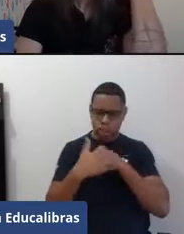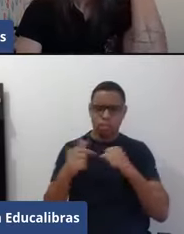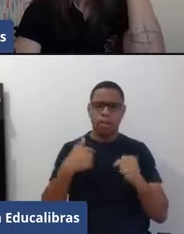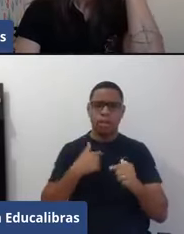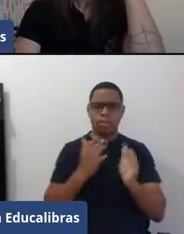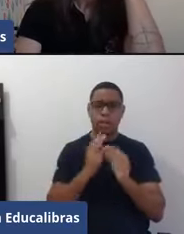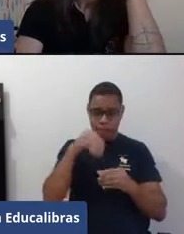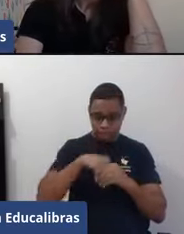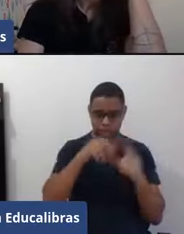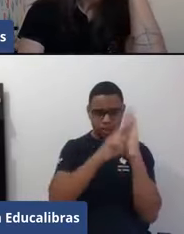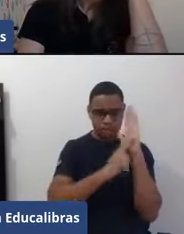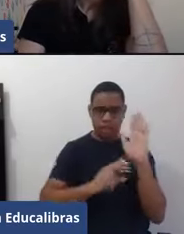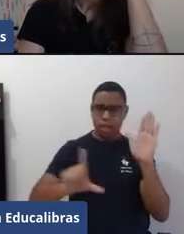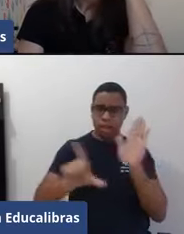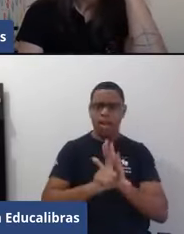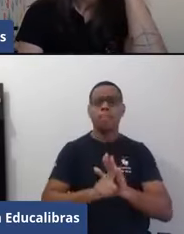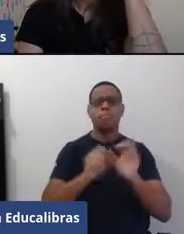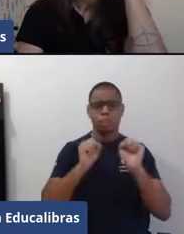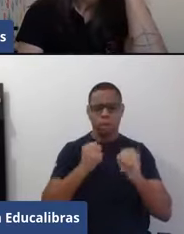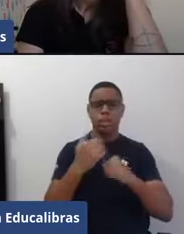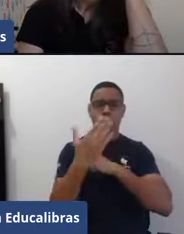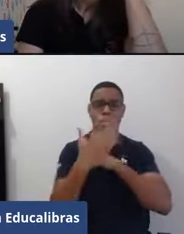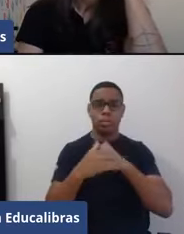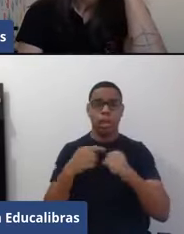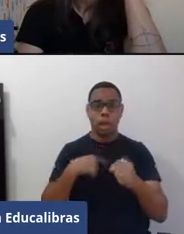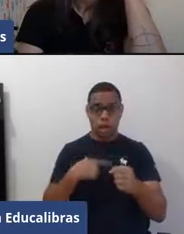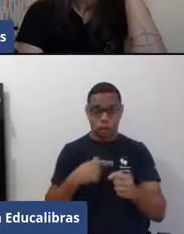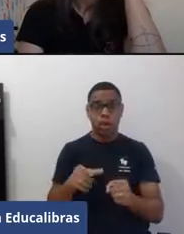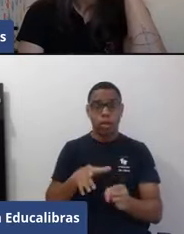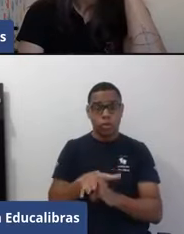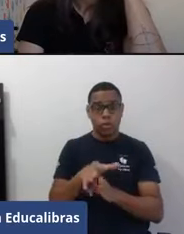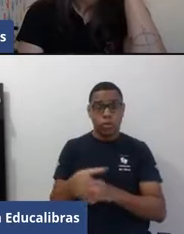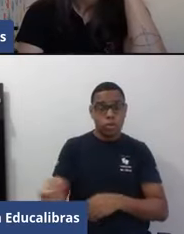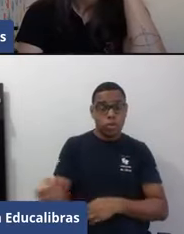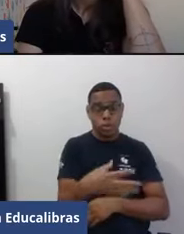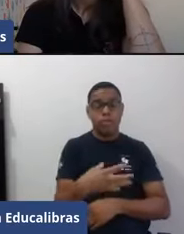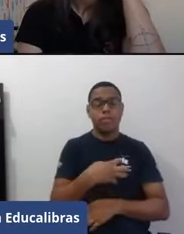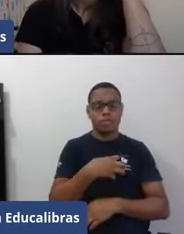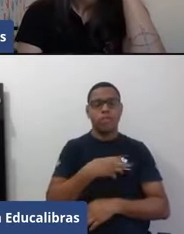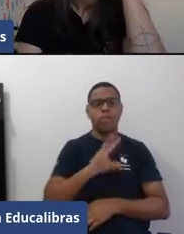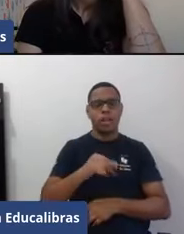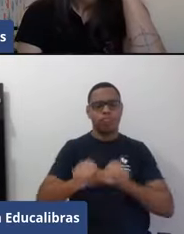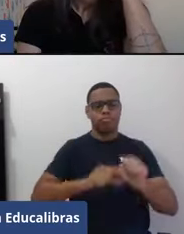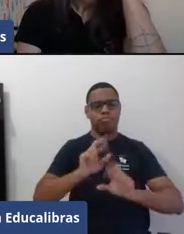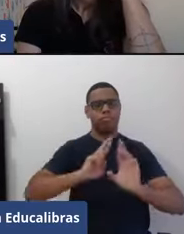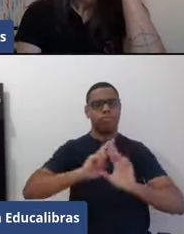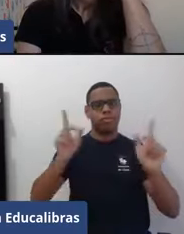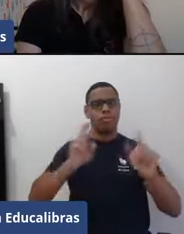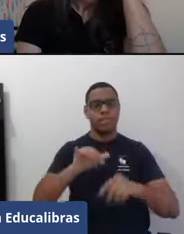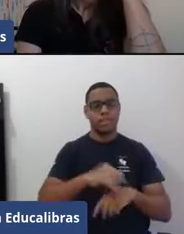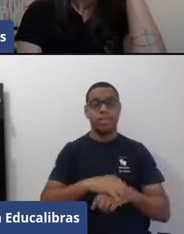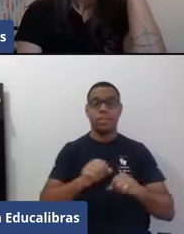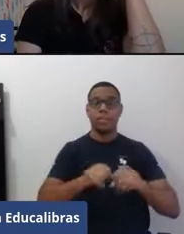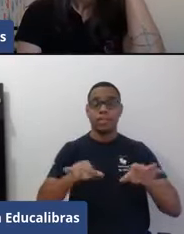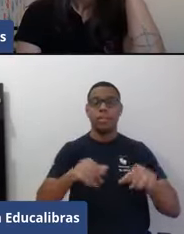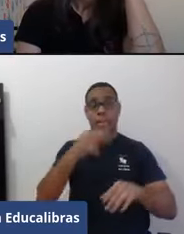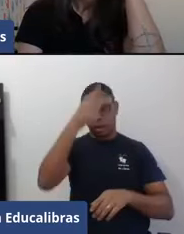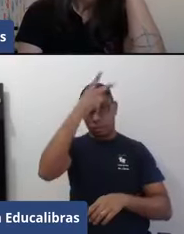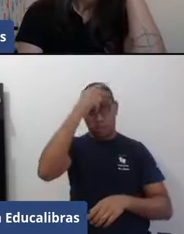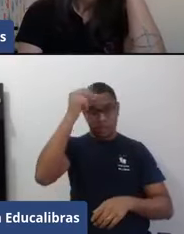interno bom para essa lei. Agora o conselho vai ganhar uma forma nova com a lei e foi já publicada pelo